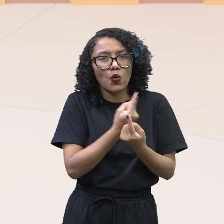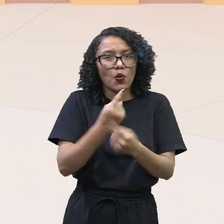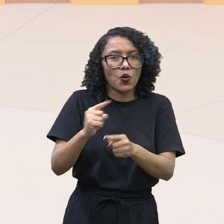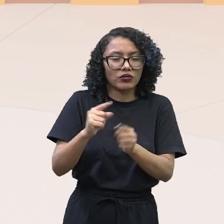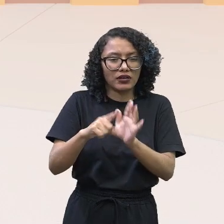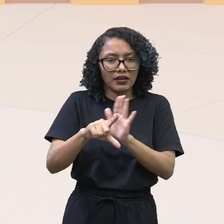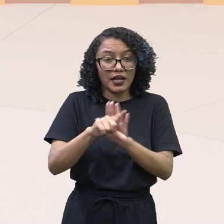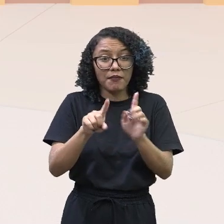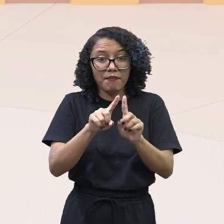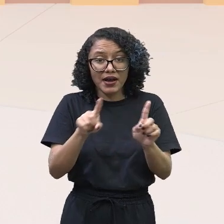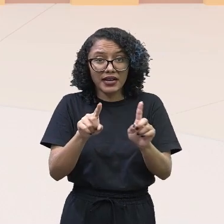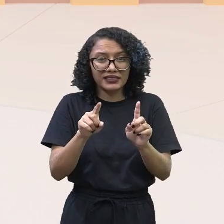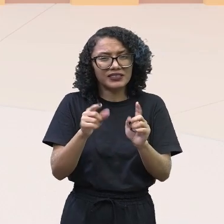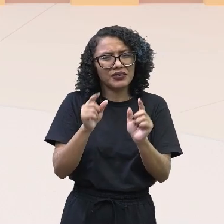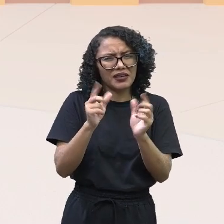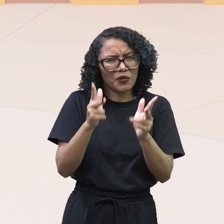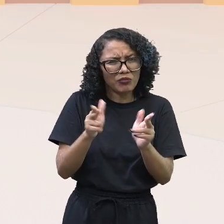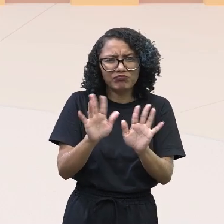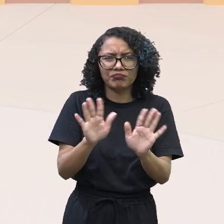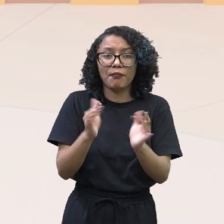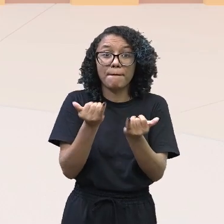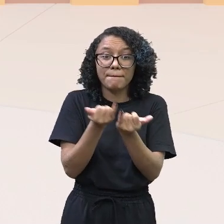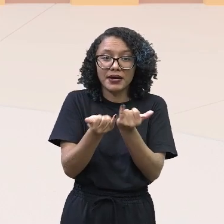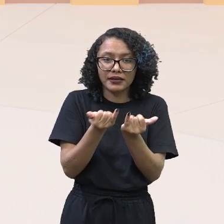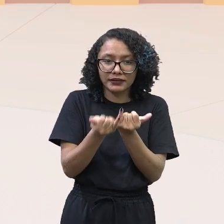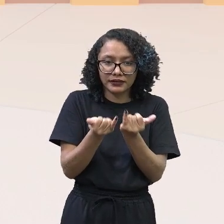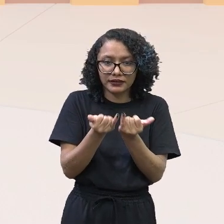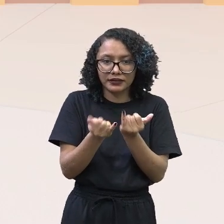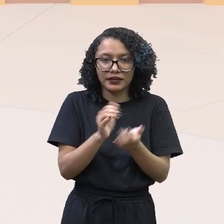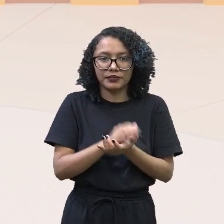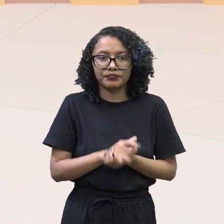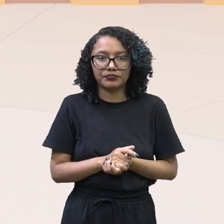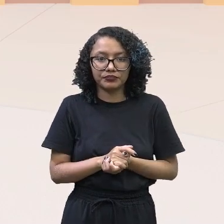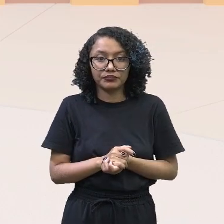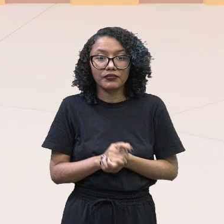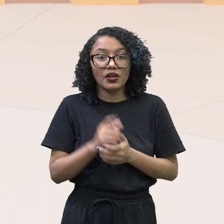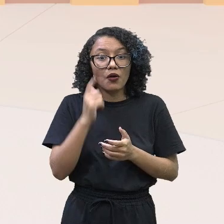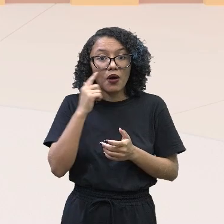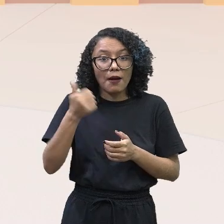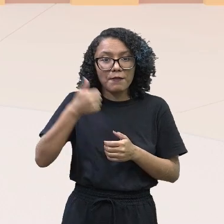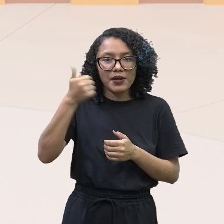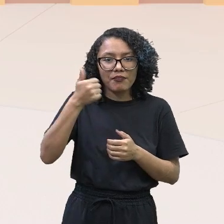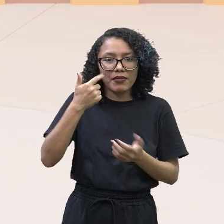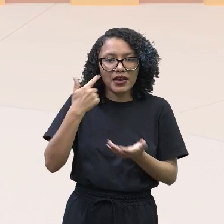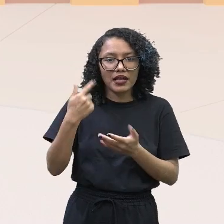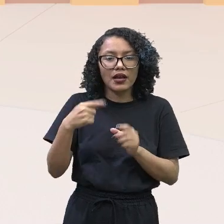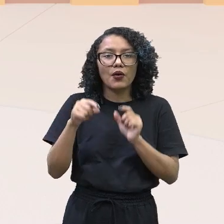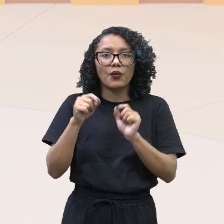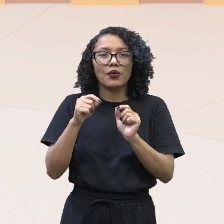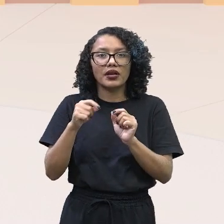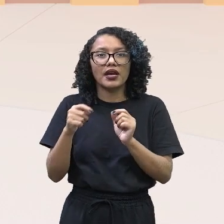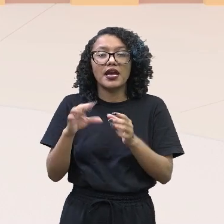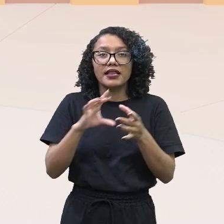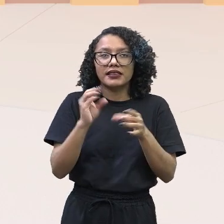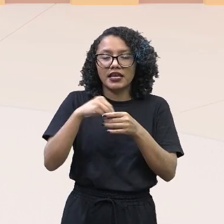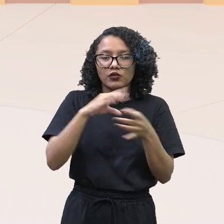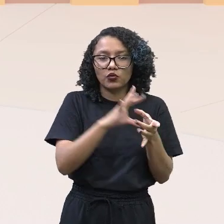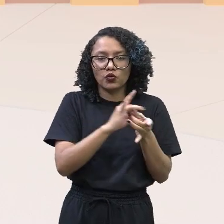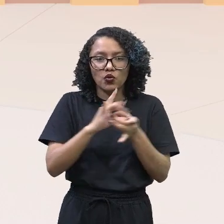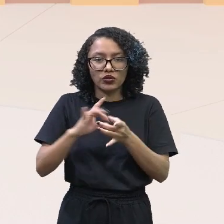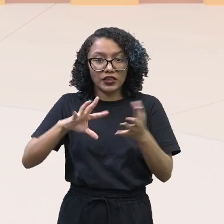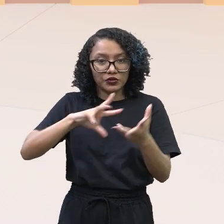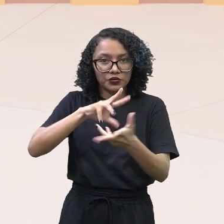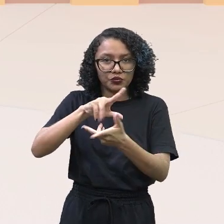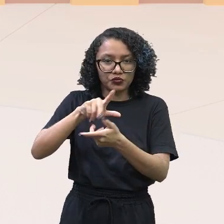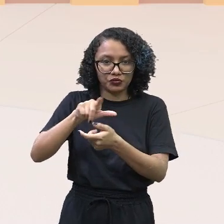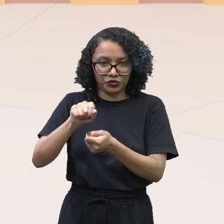parecidas, mas olhem só. A Bill Harbiden ela é de contexto internacional. A Inglaterra que vai interceptar esses